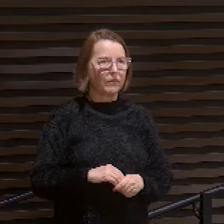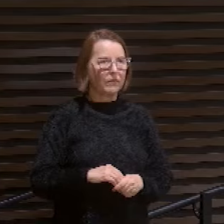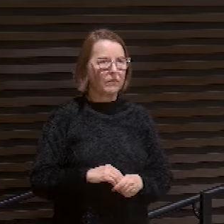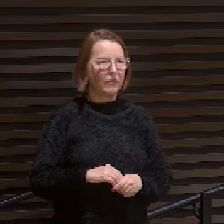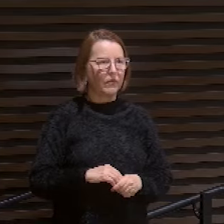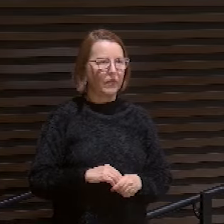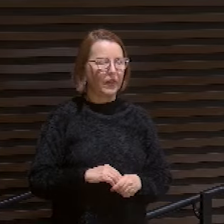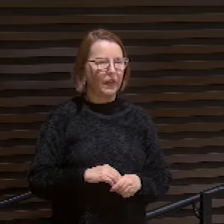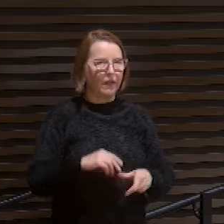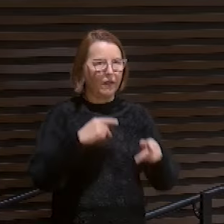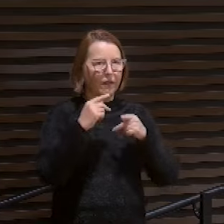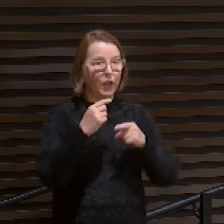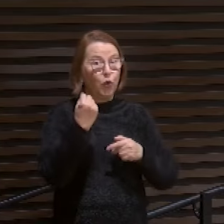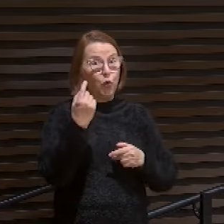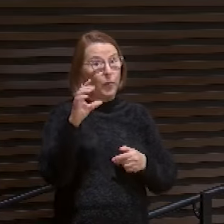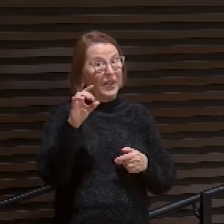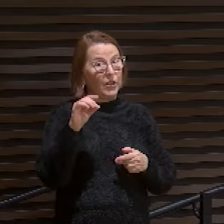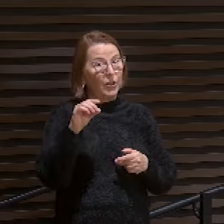uma só nação.